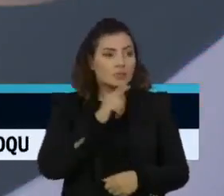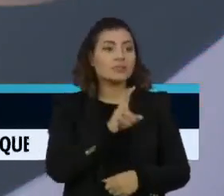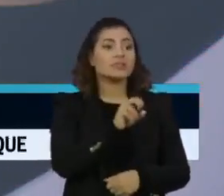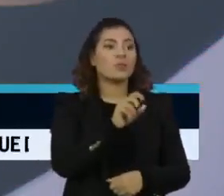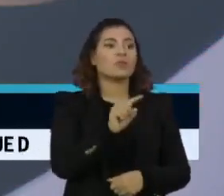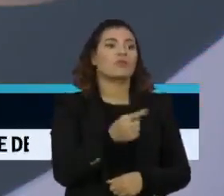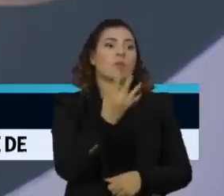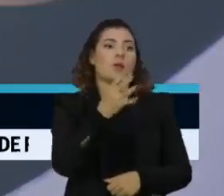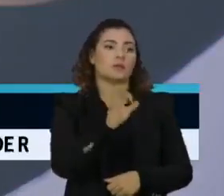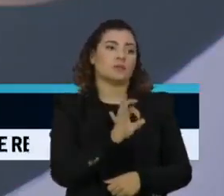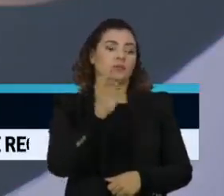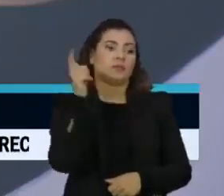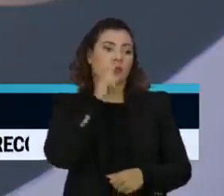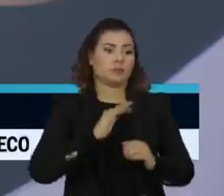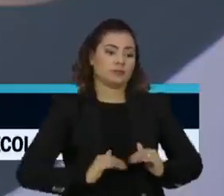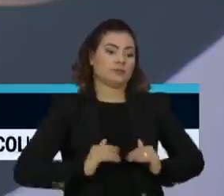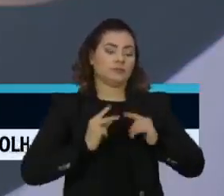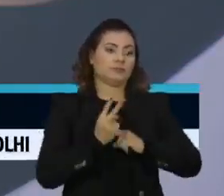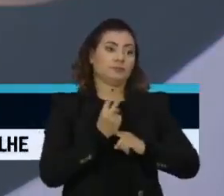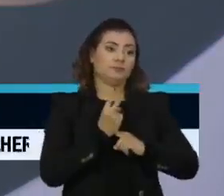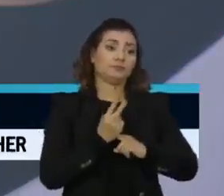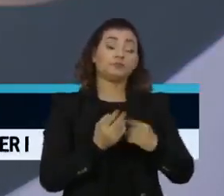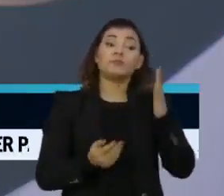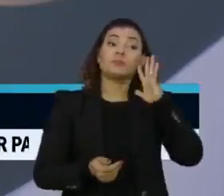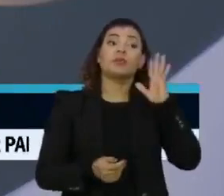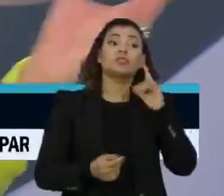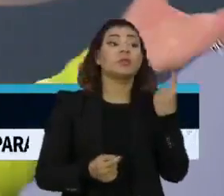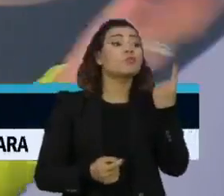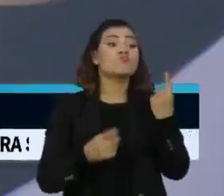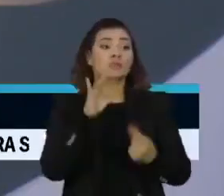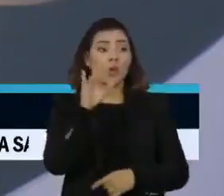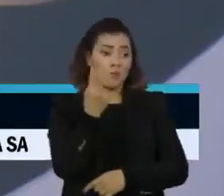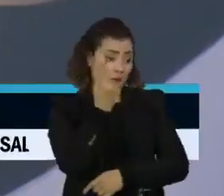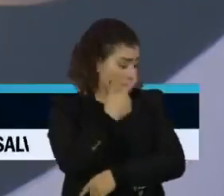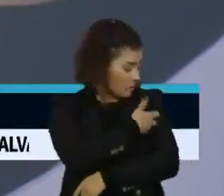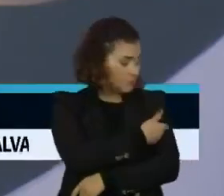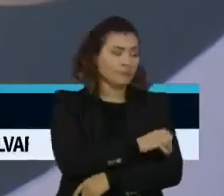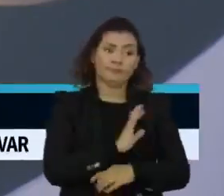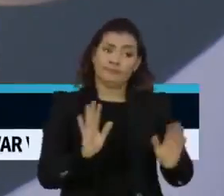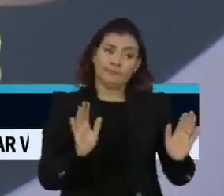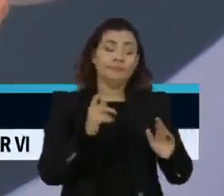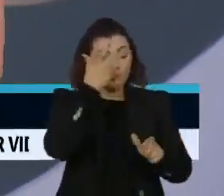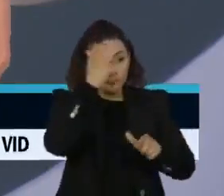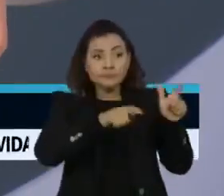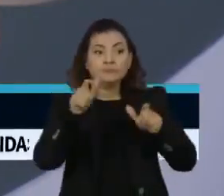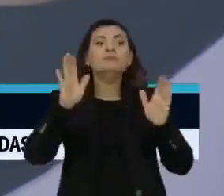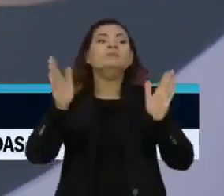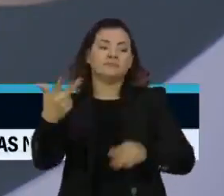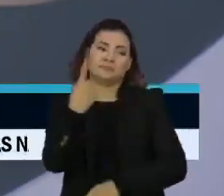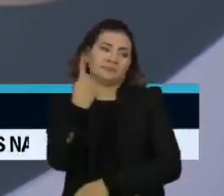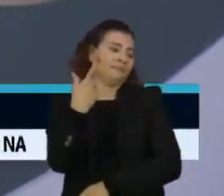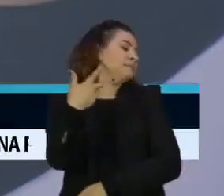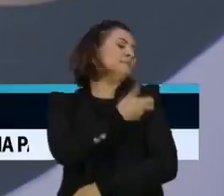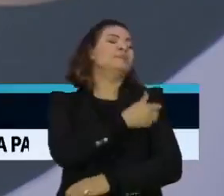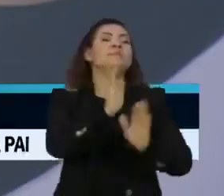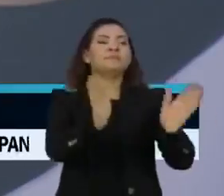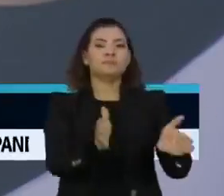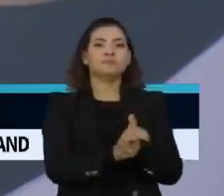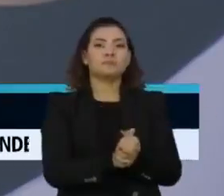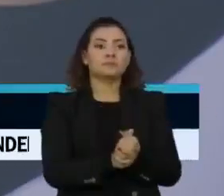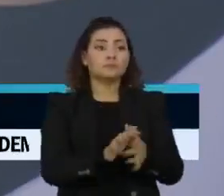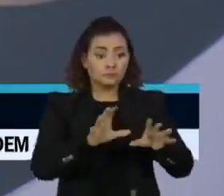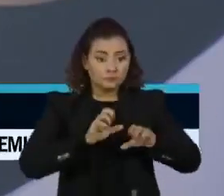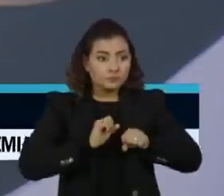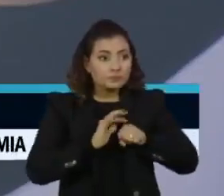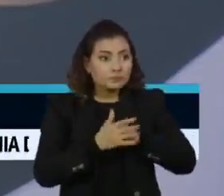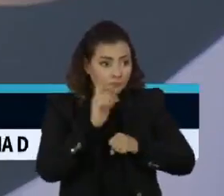50,4 por cento de eficácia Então imagina com uma dose só e nós estamos vendo caso de pessoas que já tomaram a primeira dose então